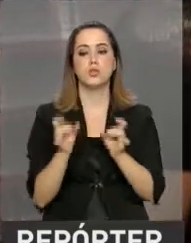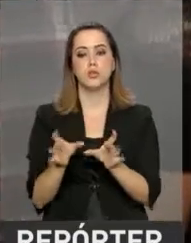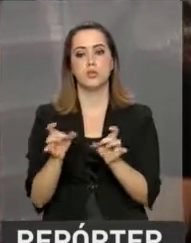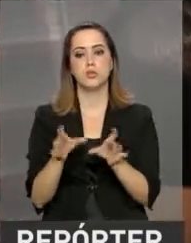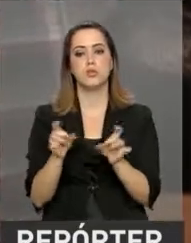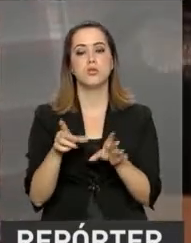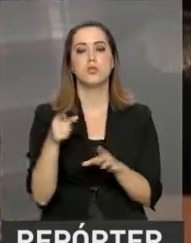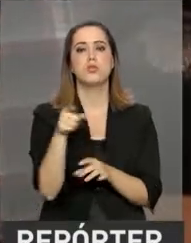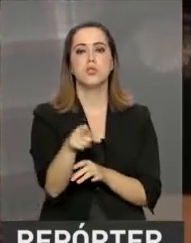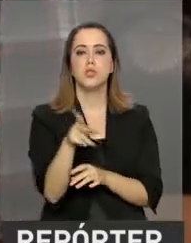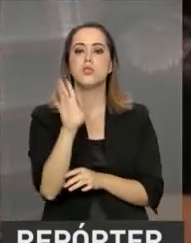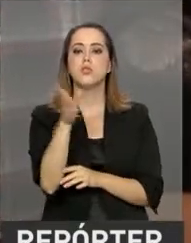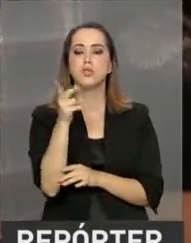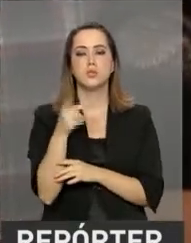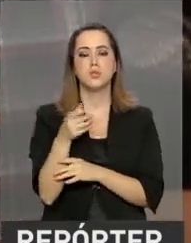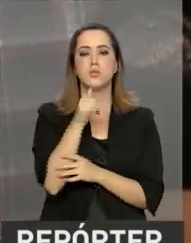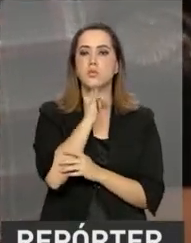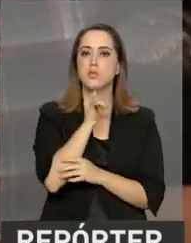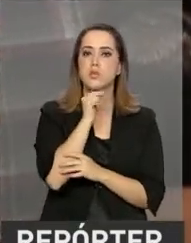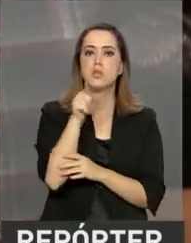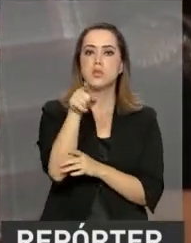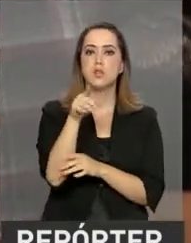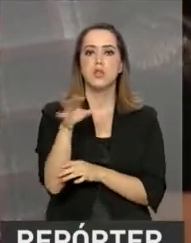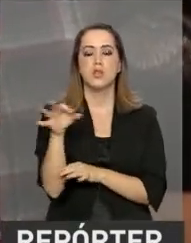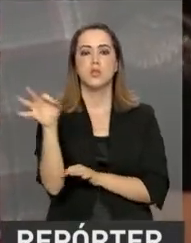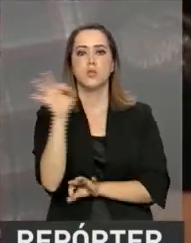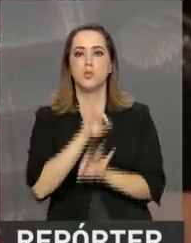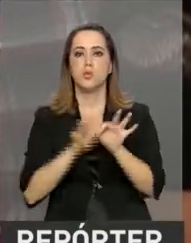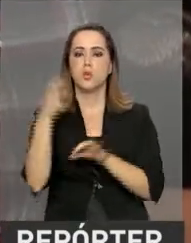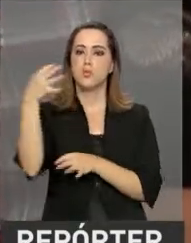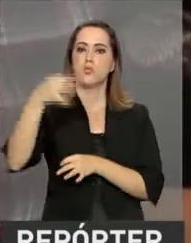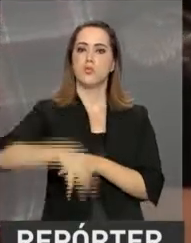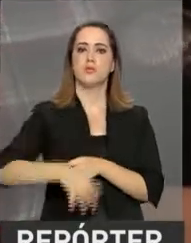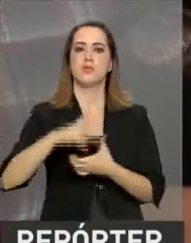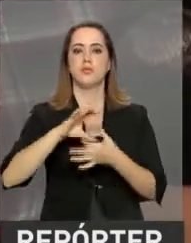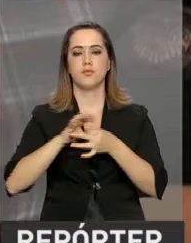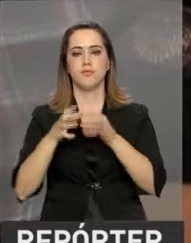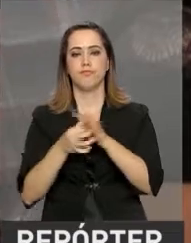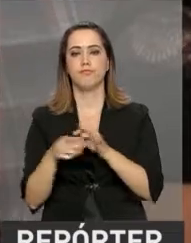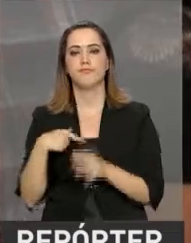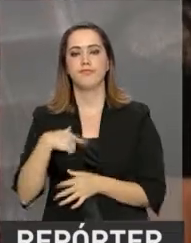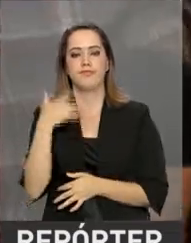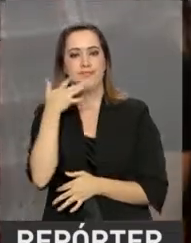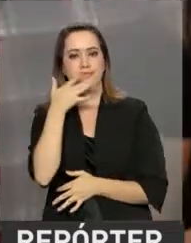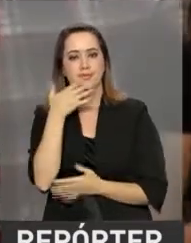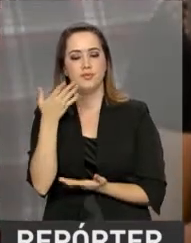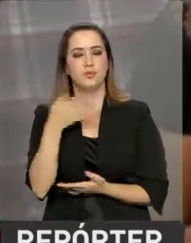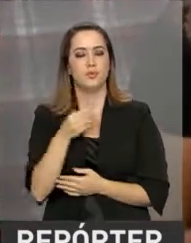o espumante oficial dos Jogos Olímpicos. E claro, eu vou provar um pouquinho.